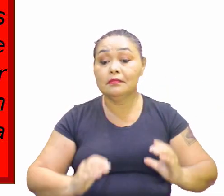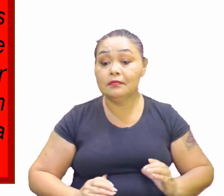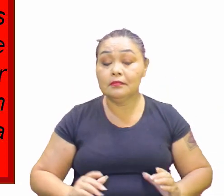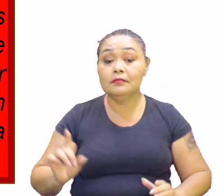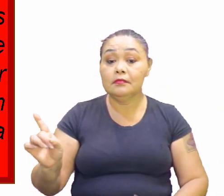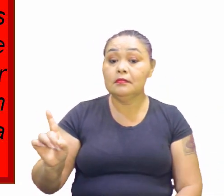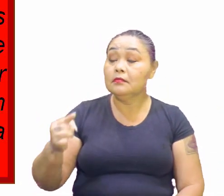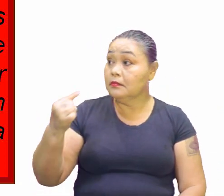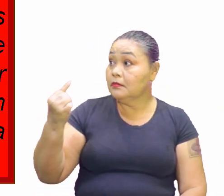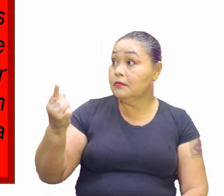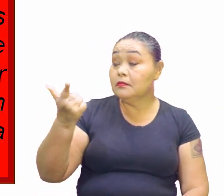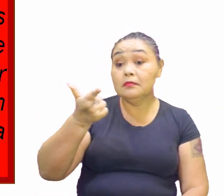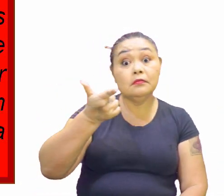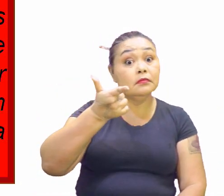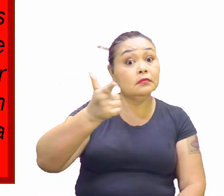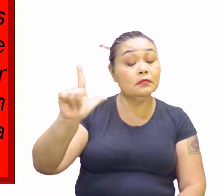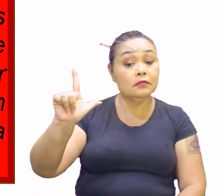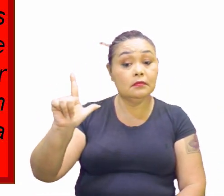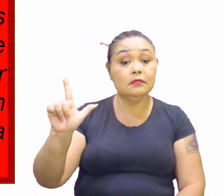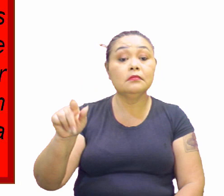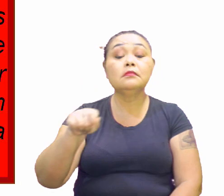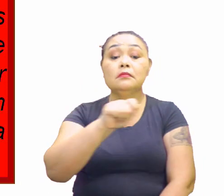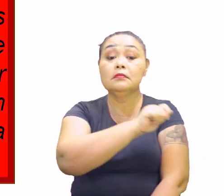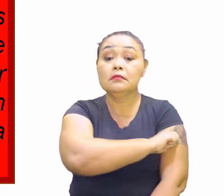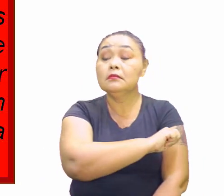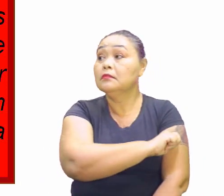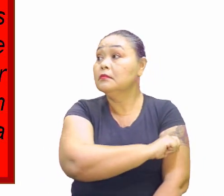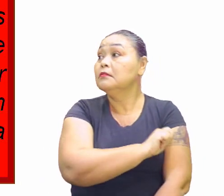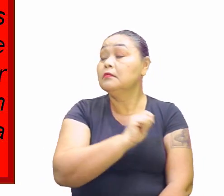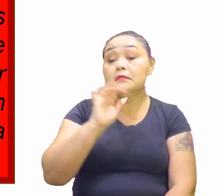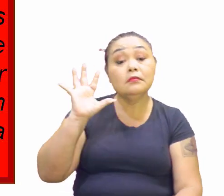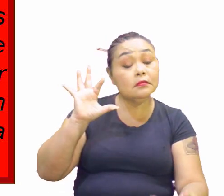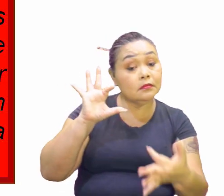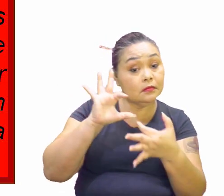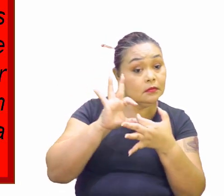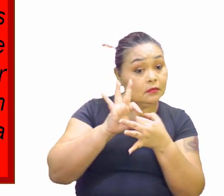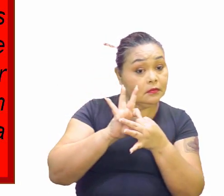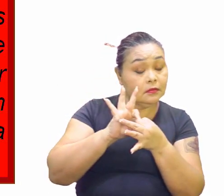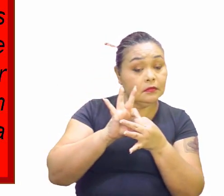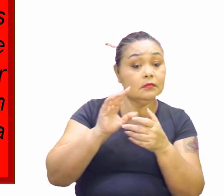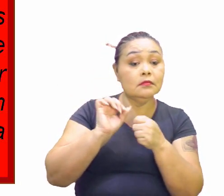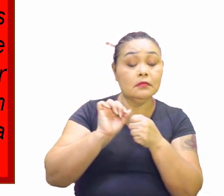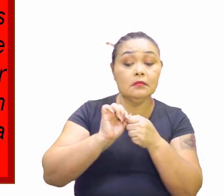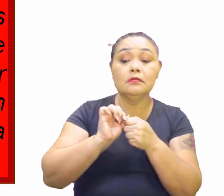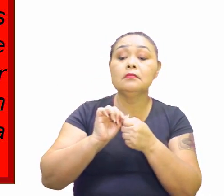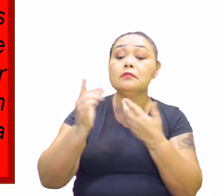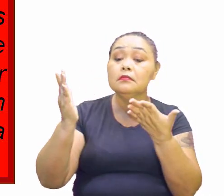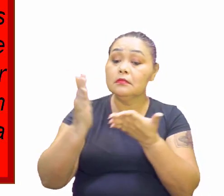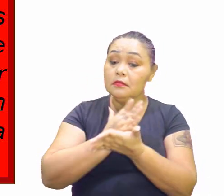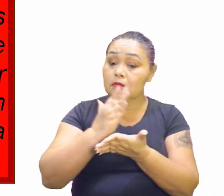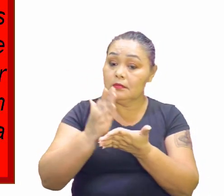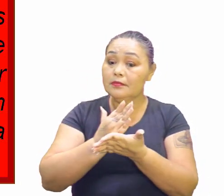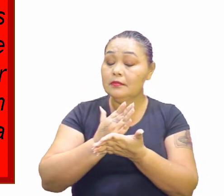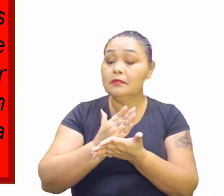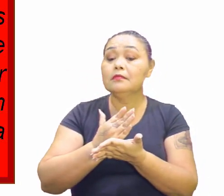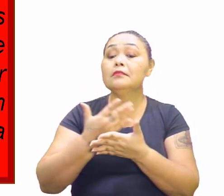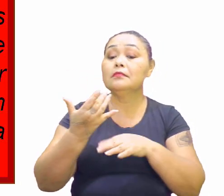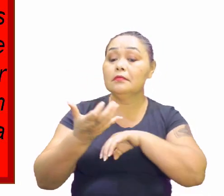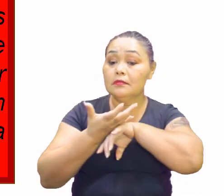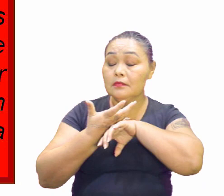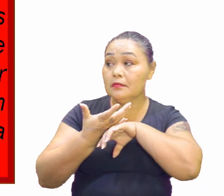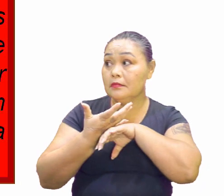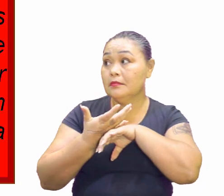cidadão. Viu só que isso daqui é um outro candidato, mas pegou objeto de conhecimento lá da nossa